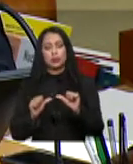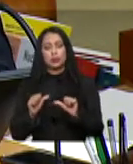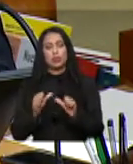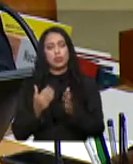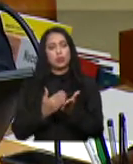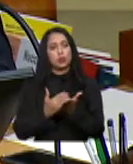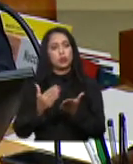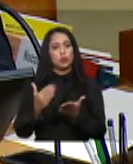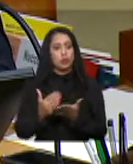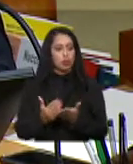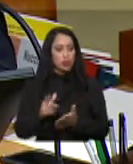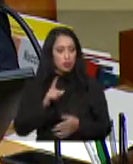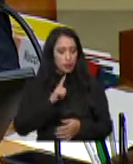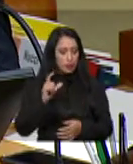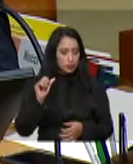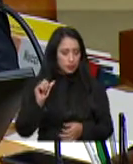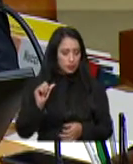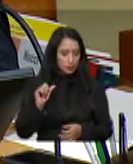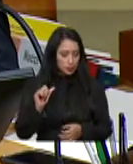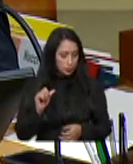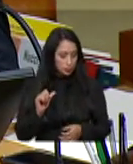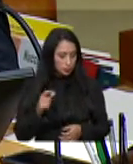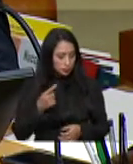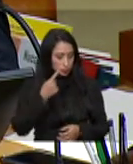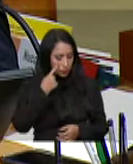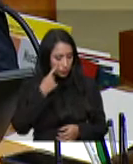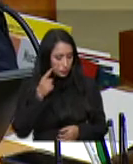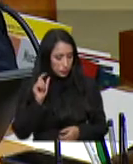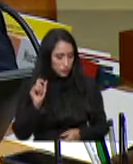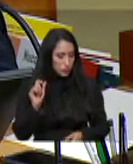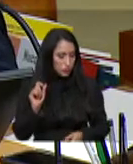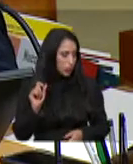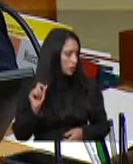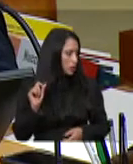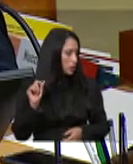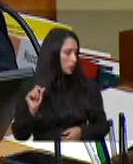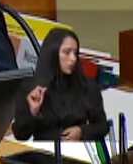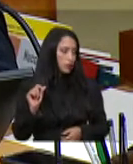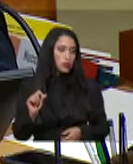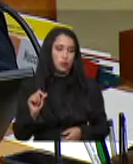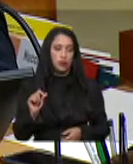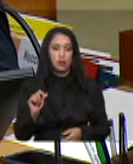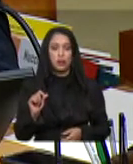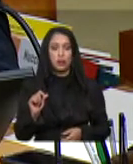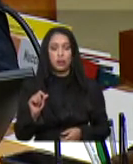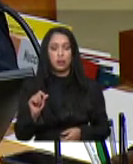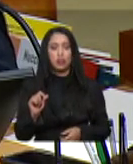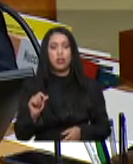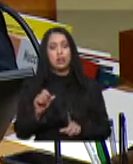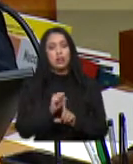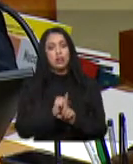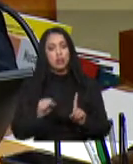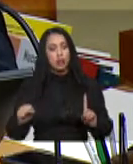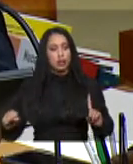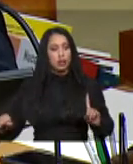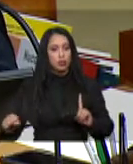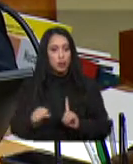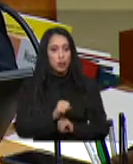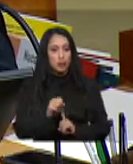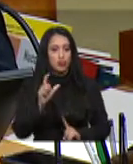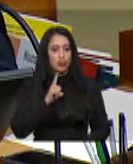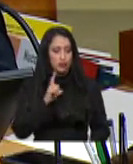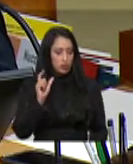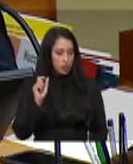seu início, em todas as alterações, com a previsão de participação da sociedade civil no âmbito do respectivo